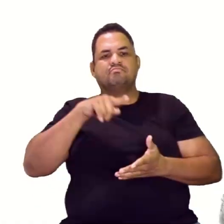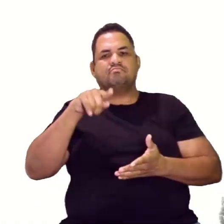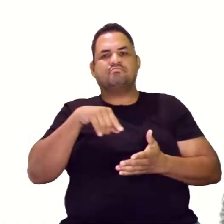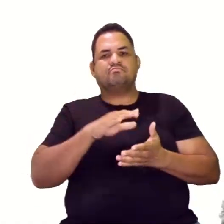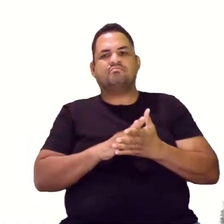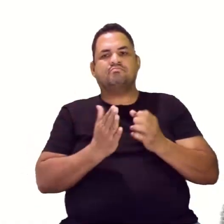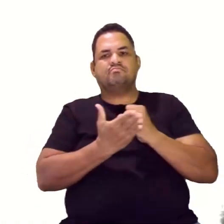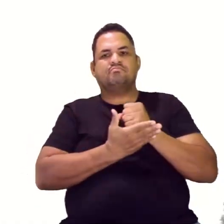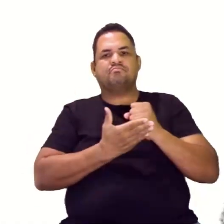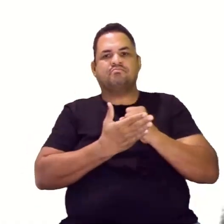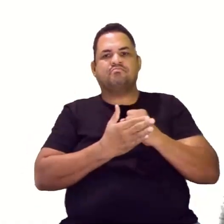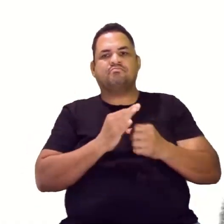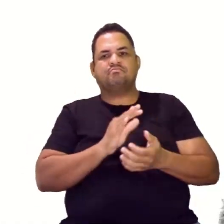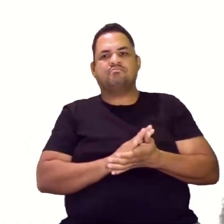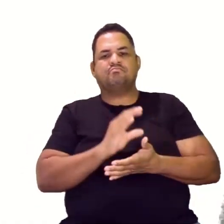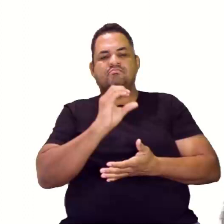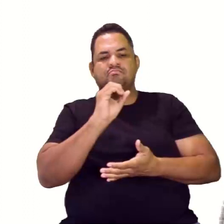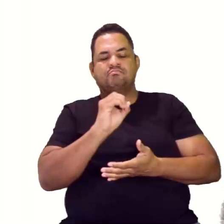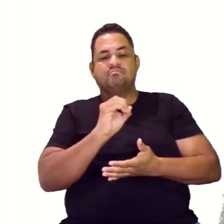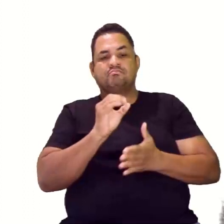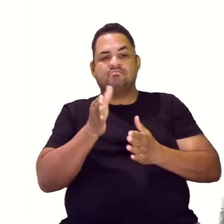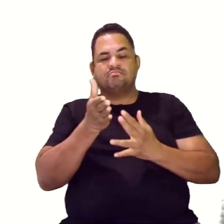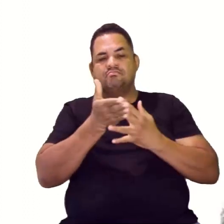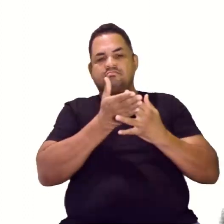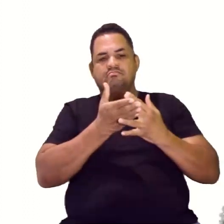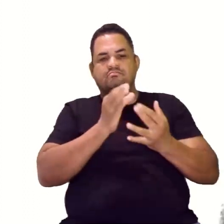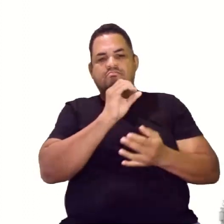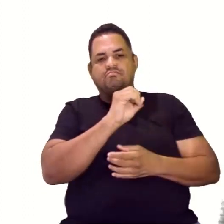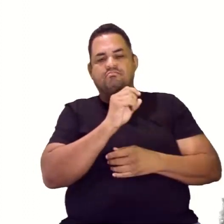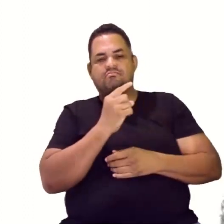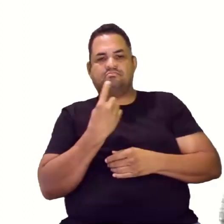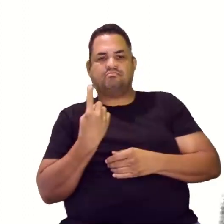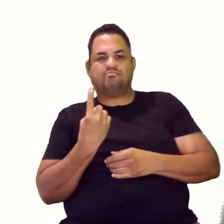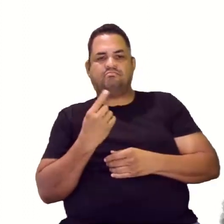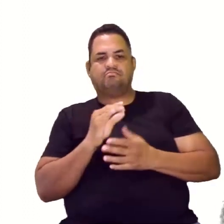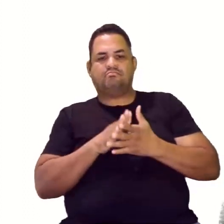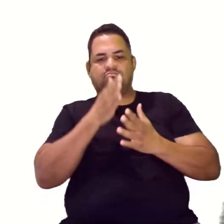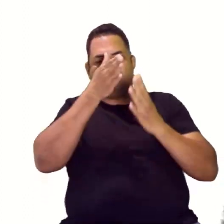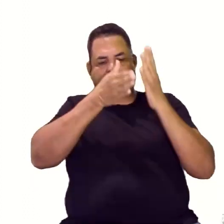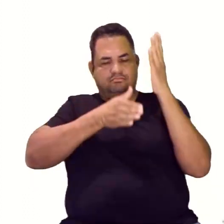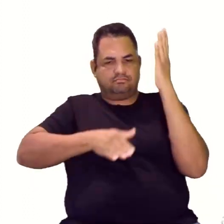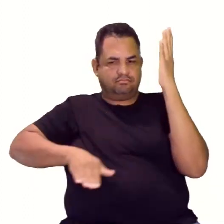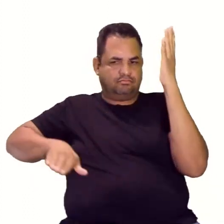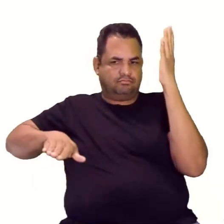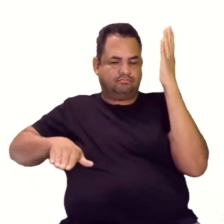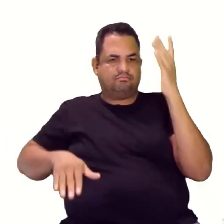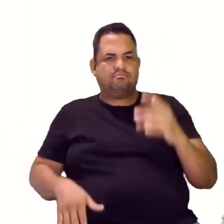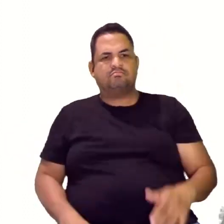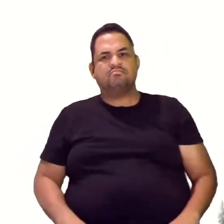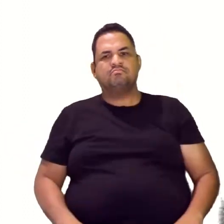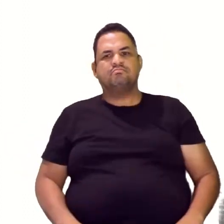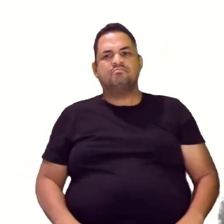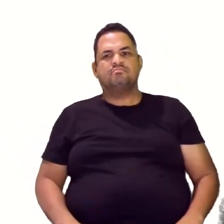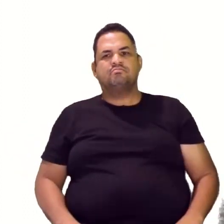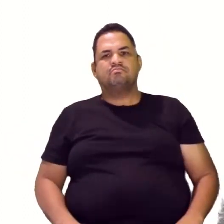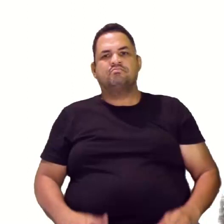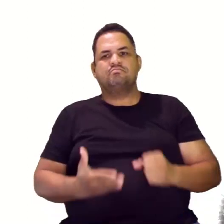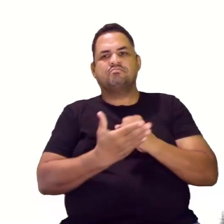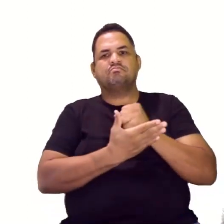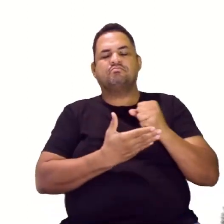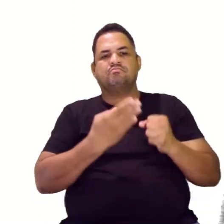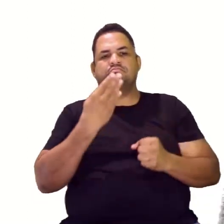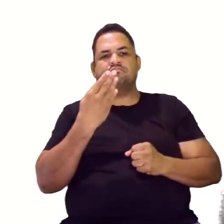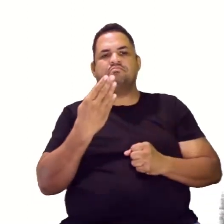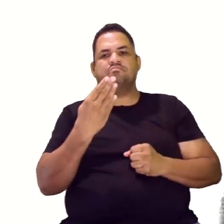nossa base era o quê? Entre 0 e 1. Então, era um gráfico decrescente. Decrescente. Agora, a gente vai construir um de base 4.